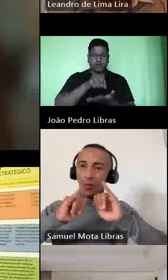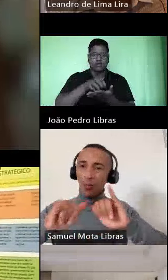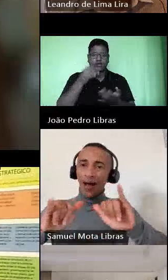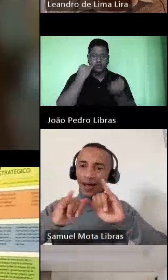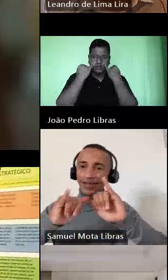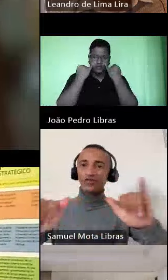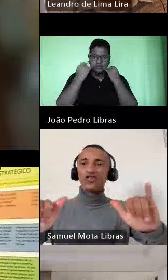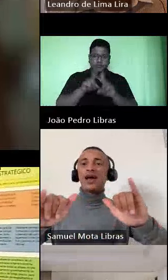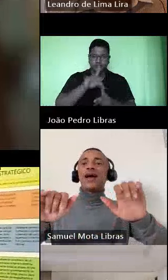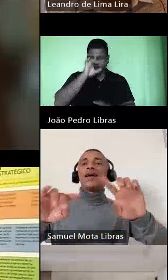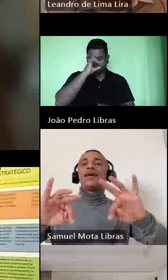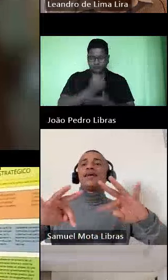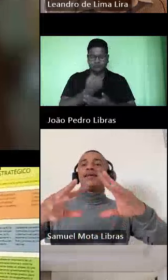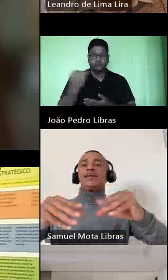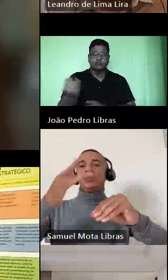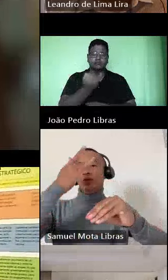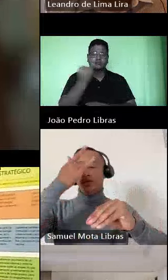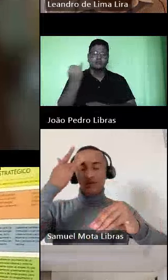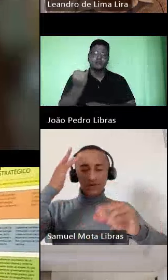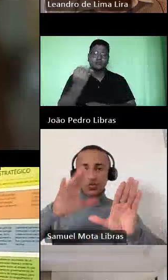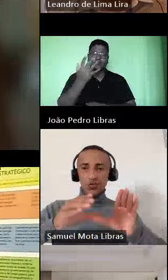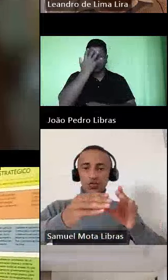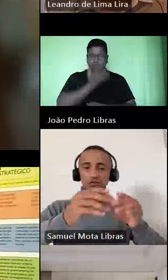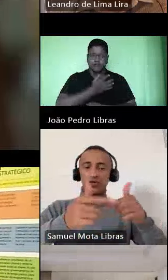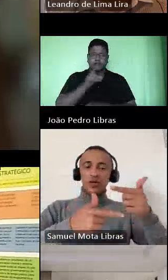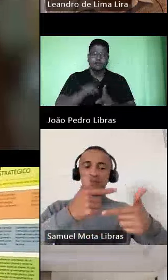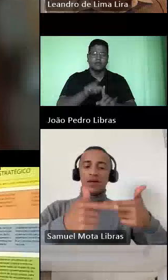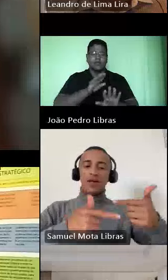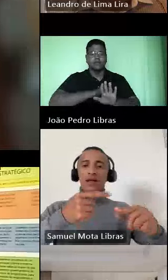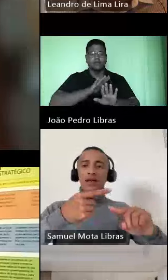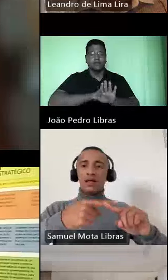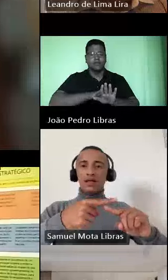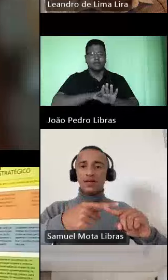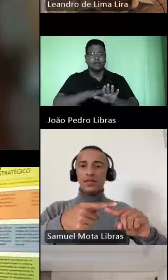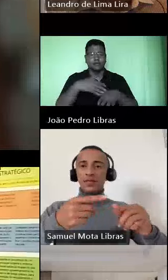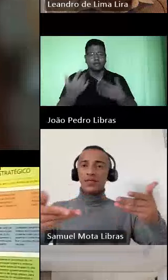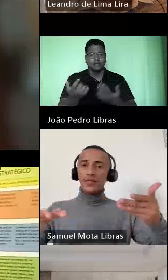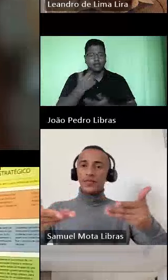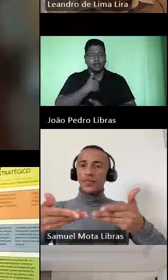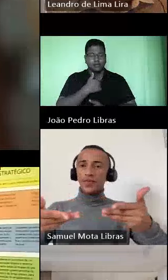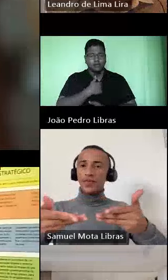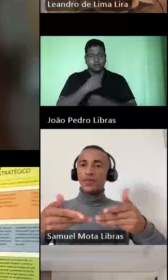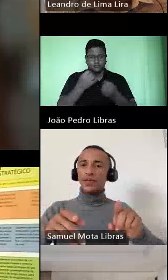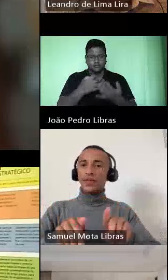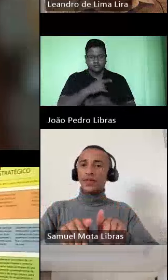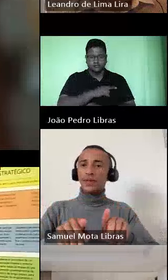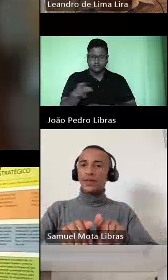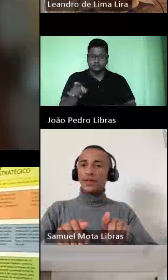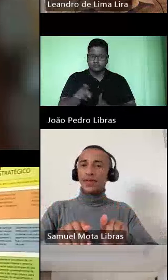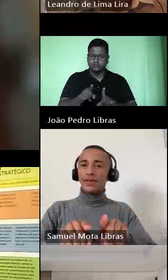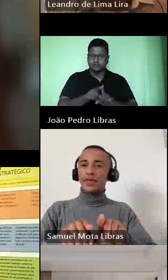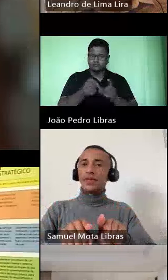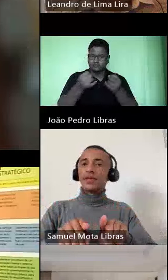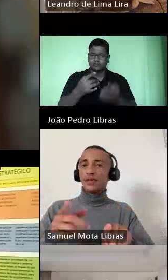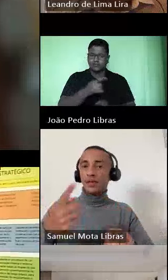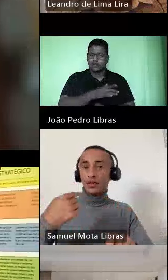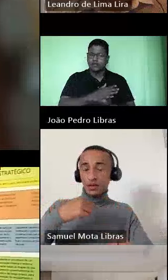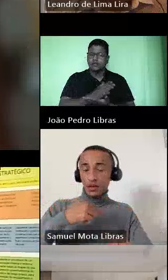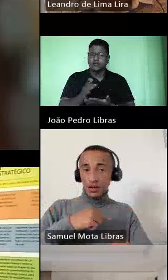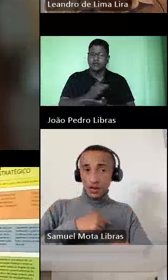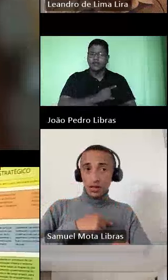decisões importantes e as razões por trás delas e aí eh por que que eu tô falando isso porque às vezes a gente toma decisão